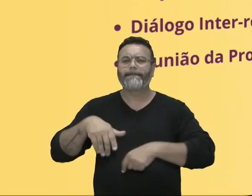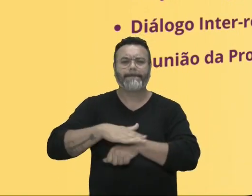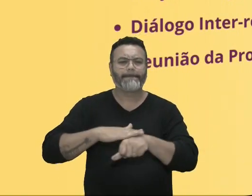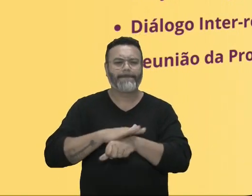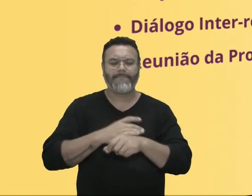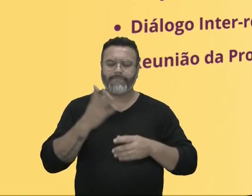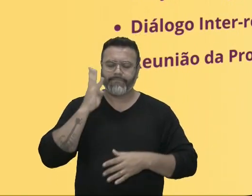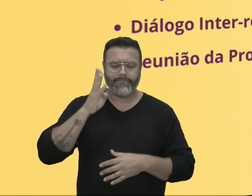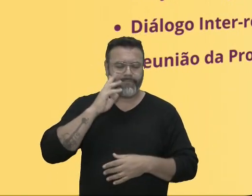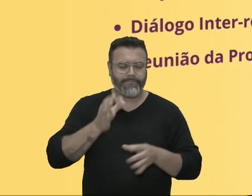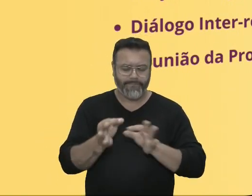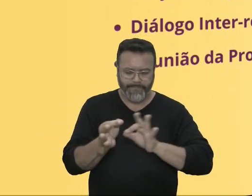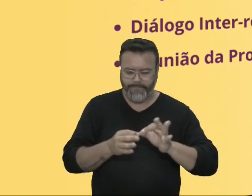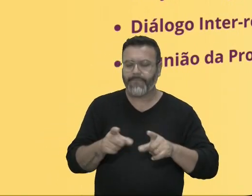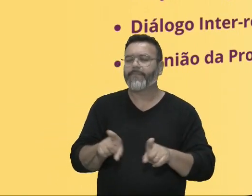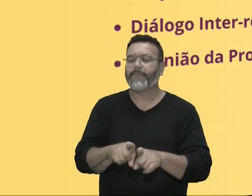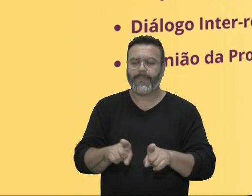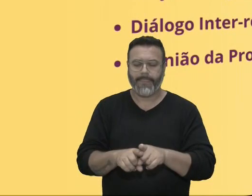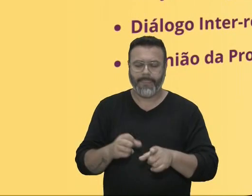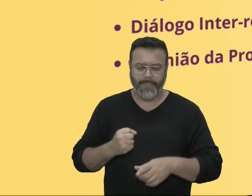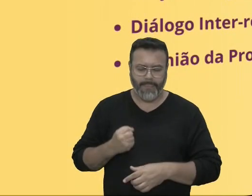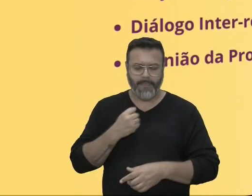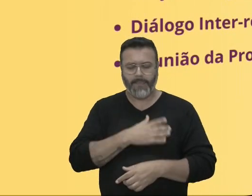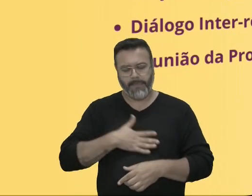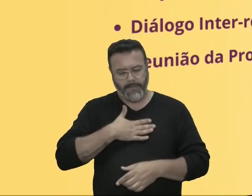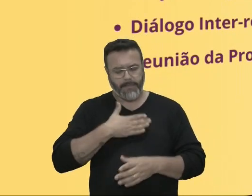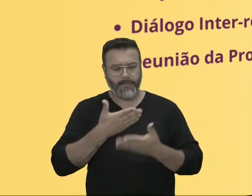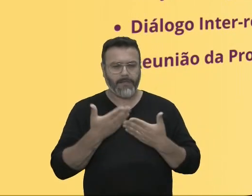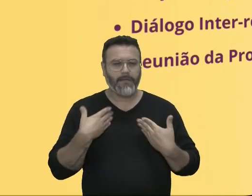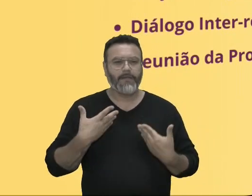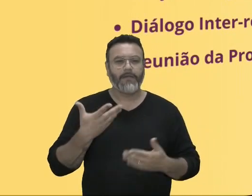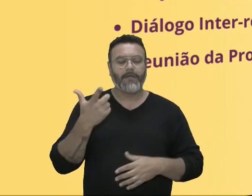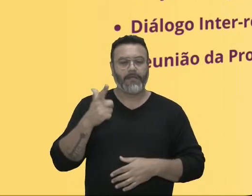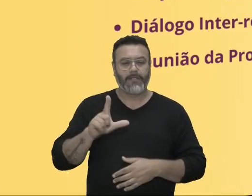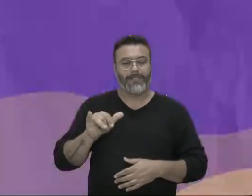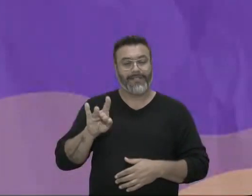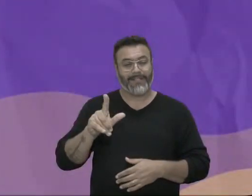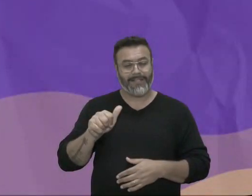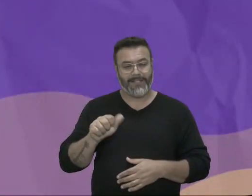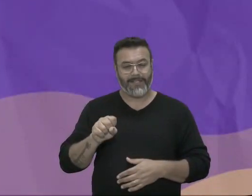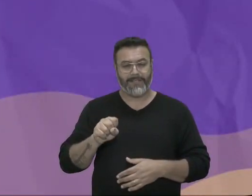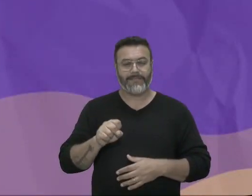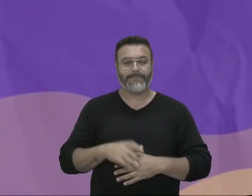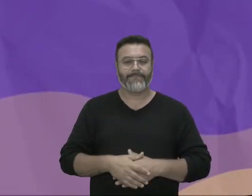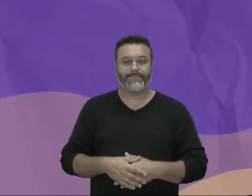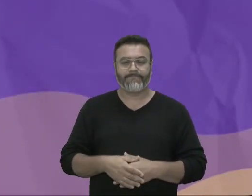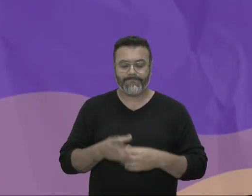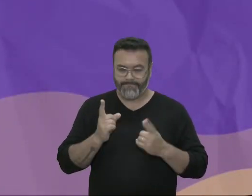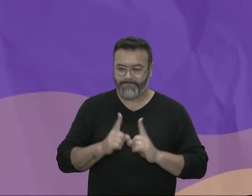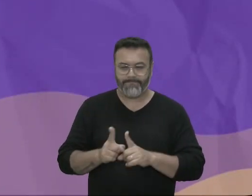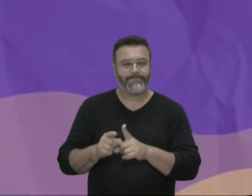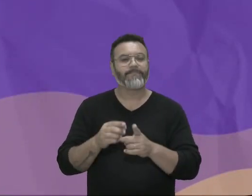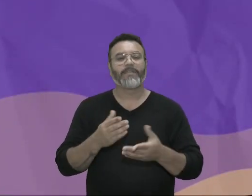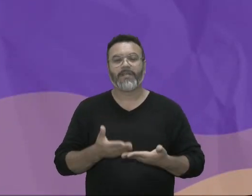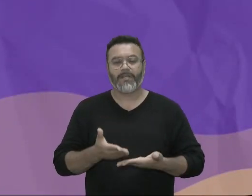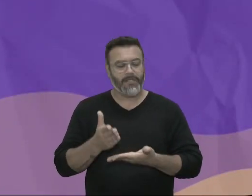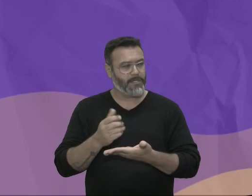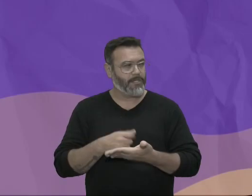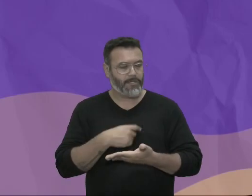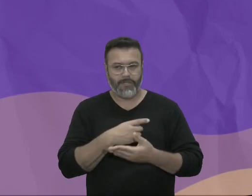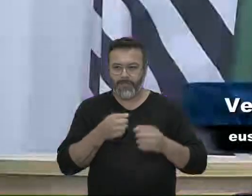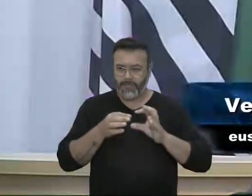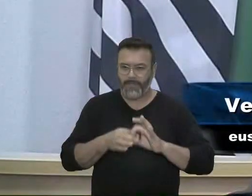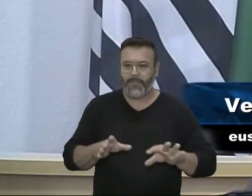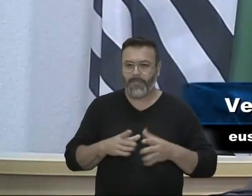um planejamento bem bacana do Agosto Lilás. Bom, continuem acompanhando nossas redes, nosso gabinete está à disposição, a gente entra